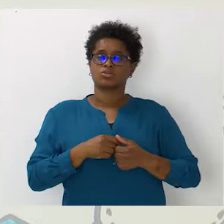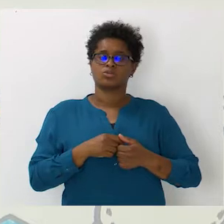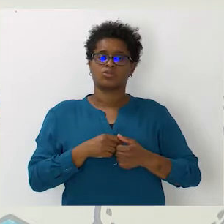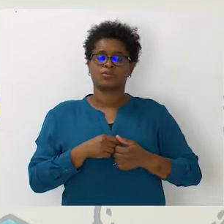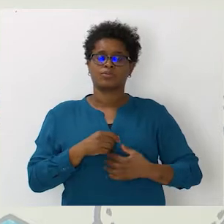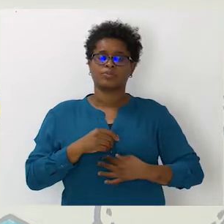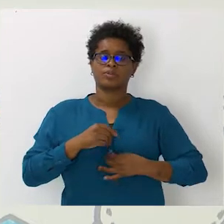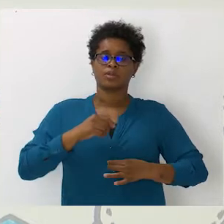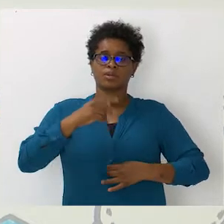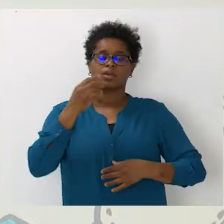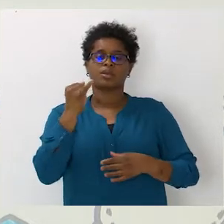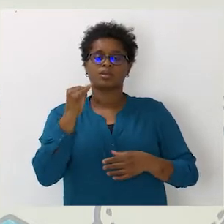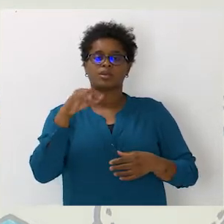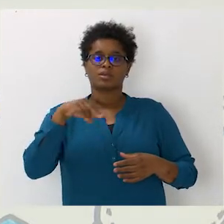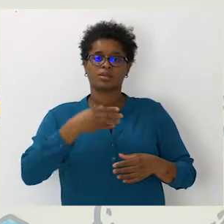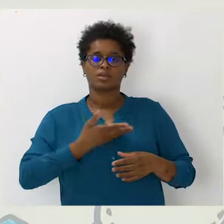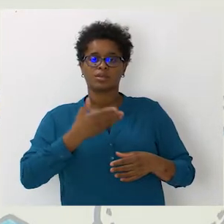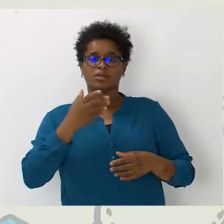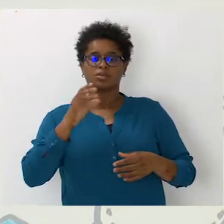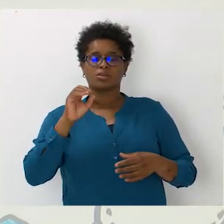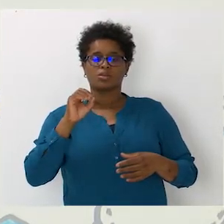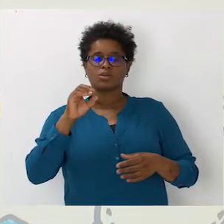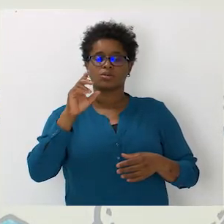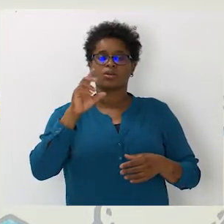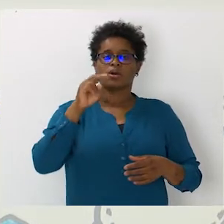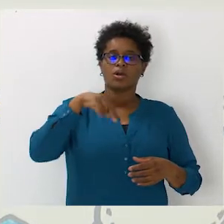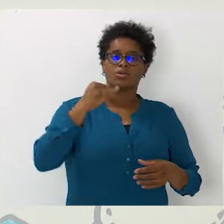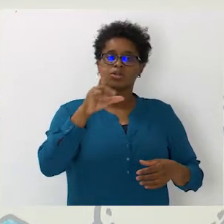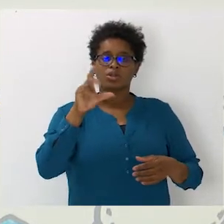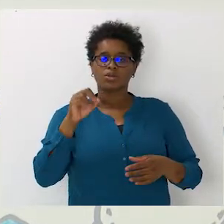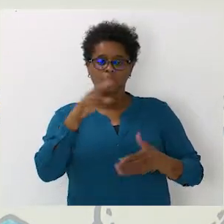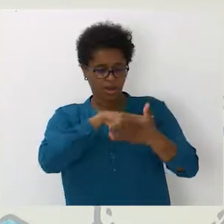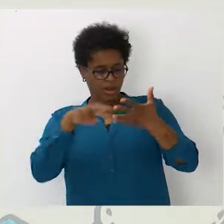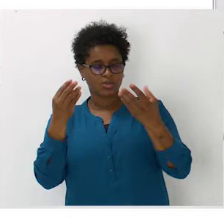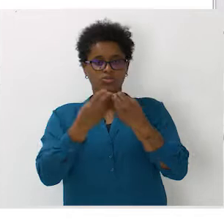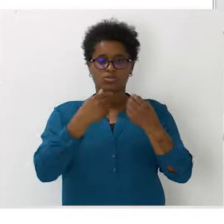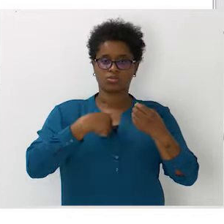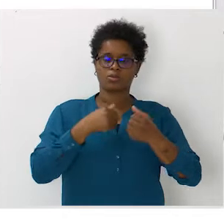apelidado de Hino ao Nilo. Leiam comigo.